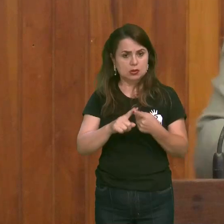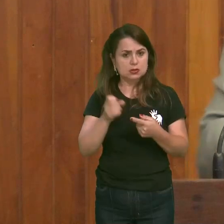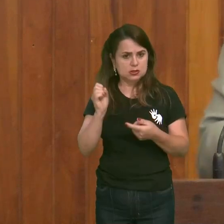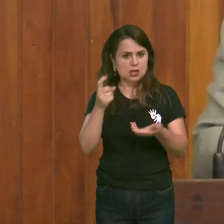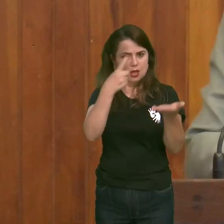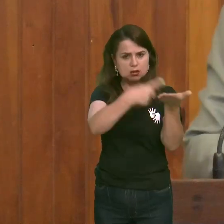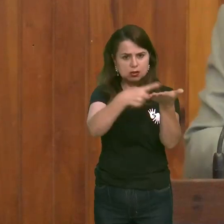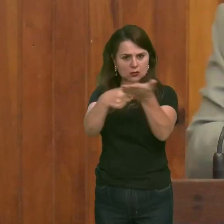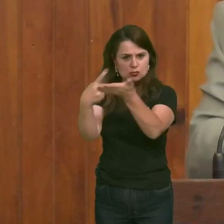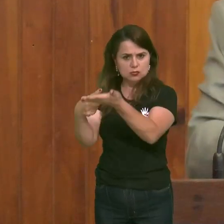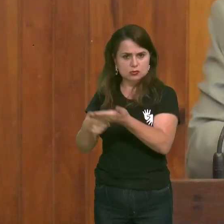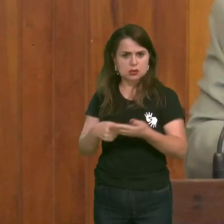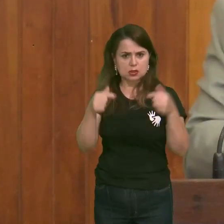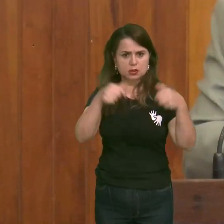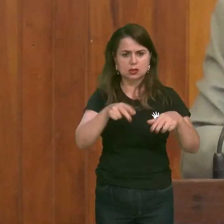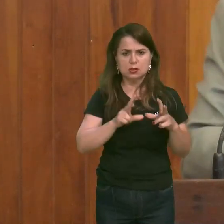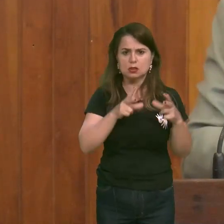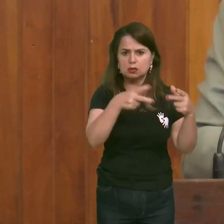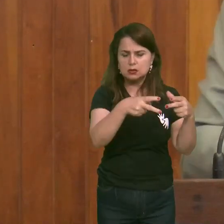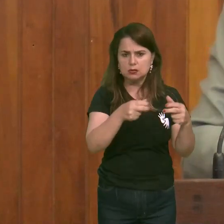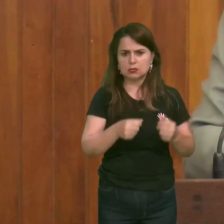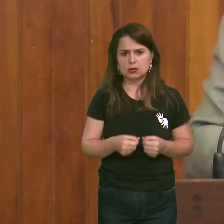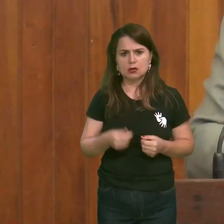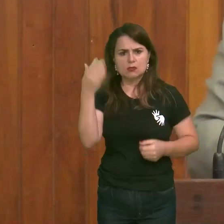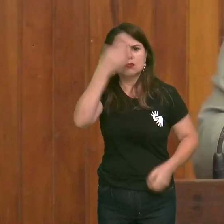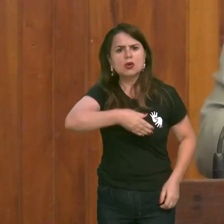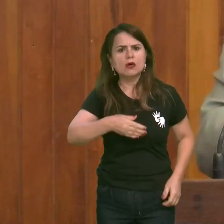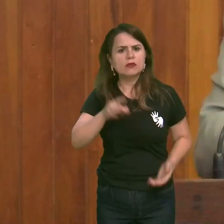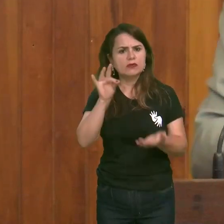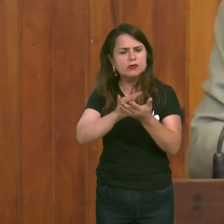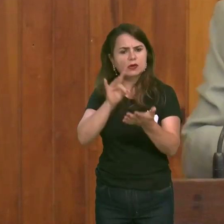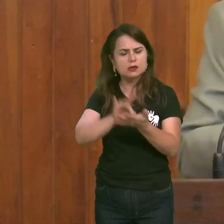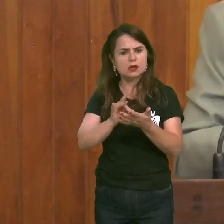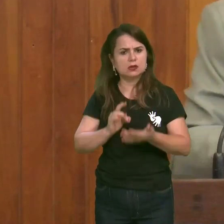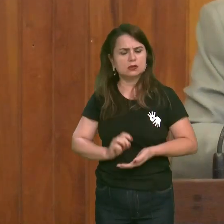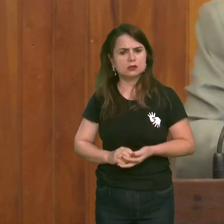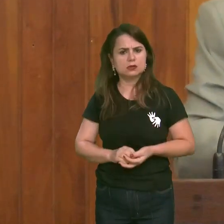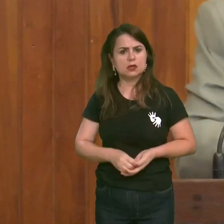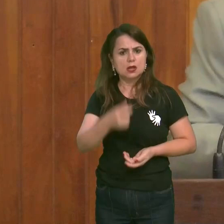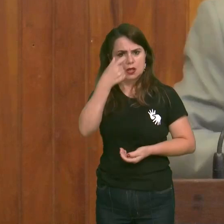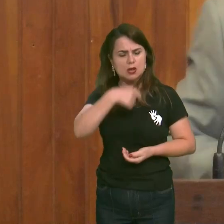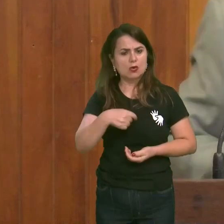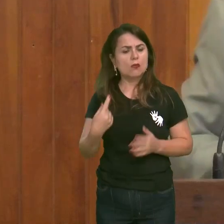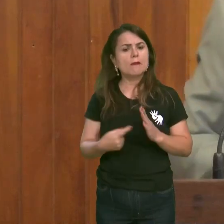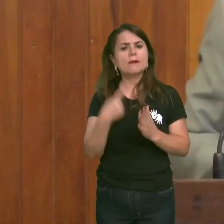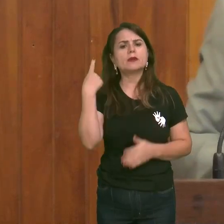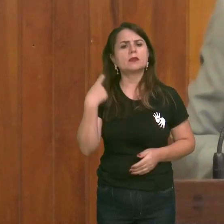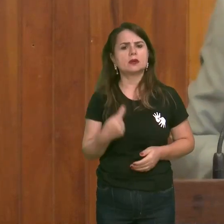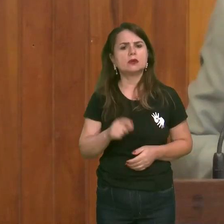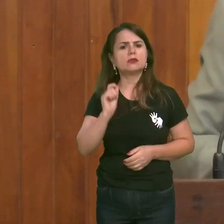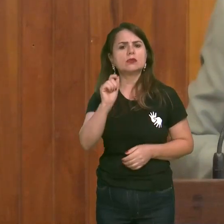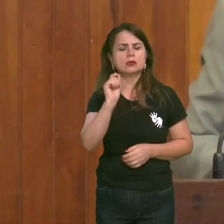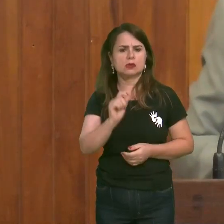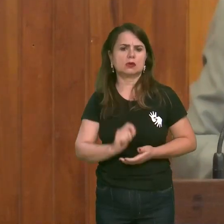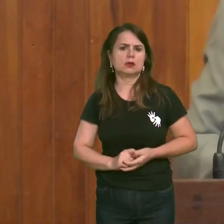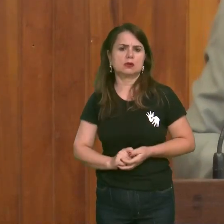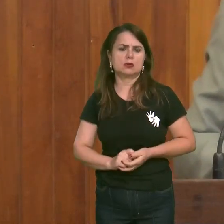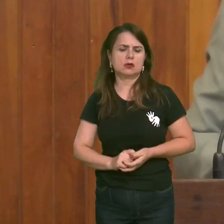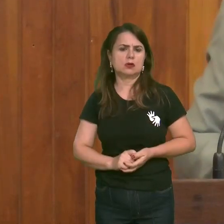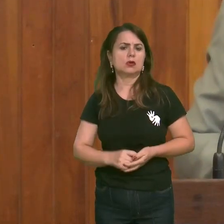a denúncia nessa casa comprovas verídica eu tô falando a público esse Vereador aqui é o primeiro a